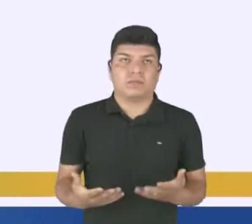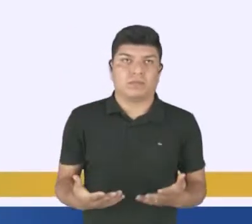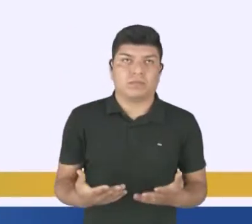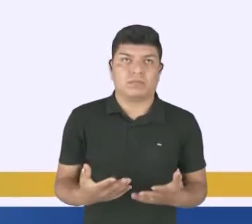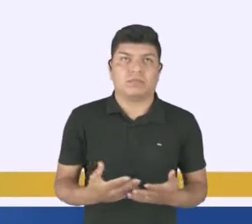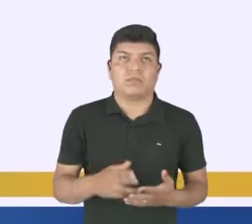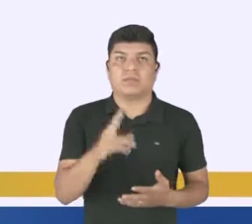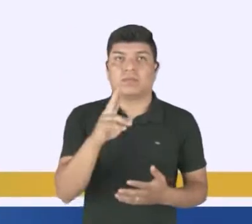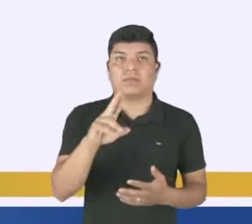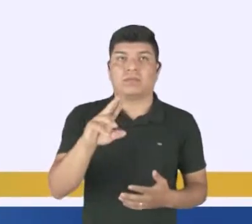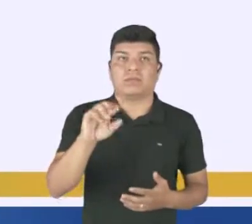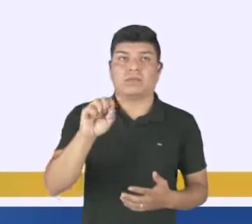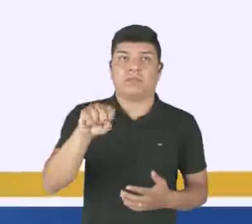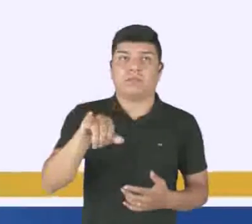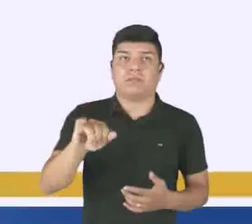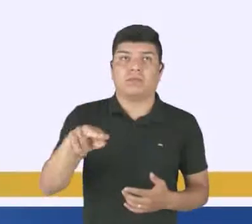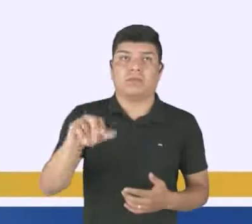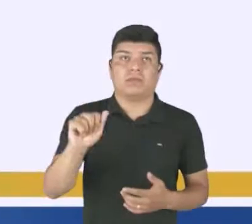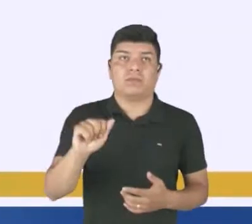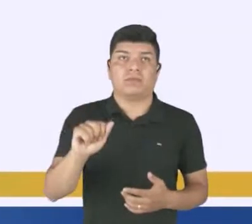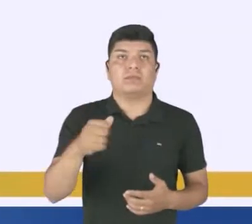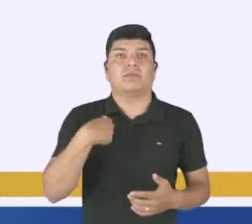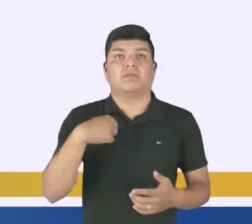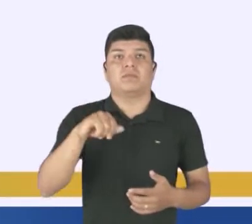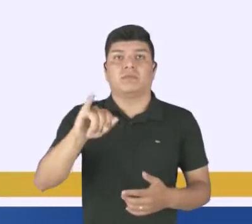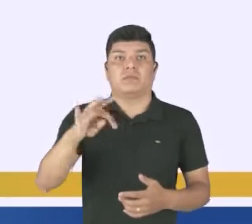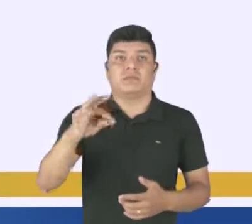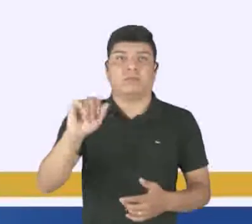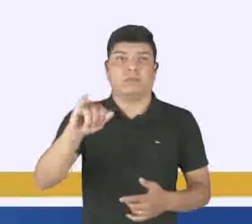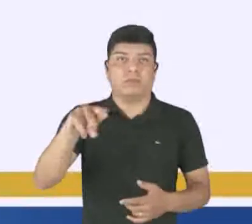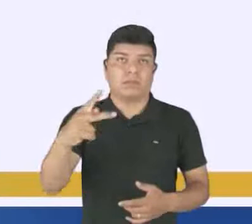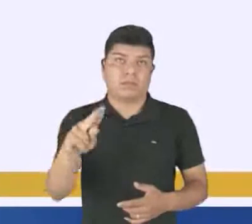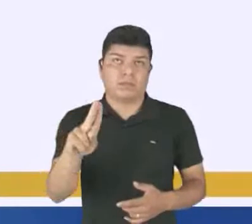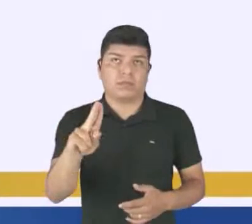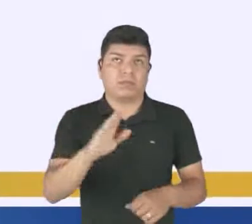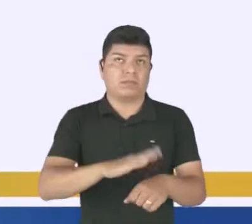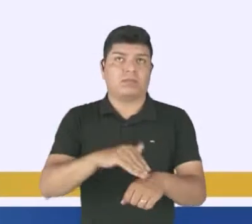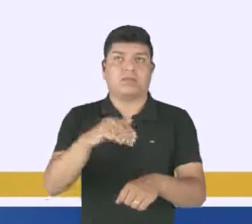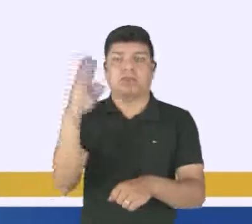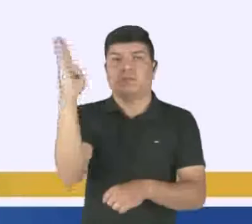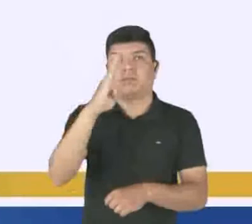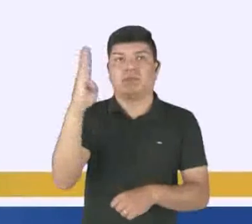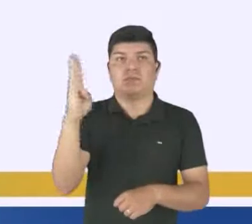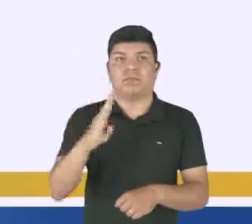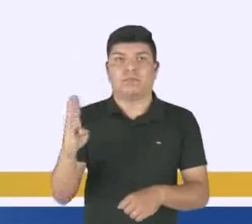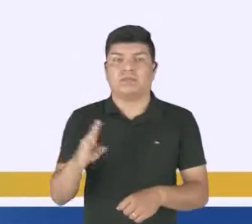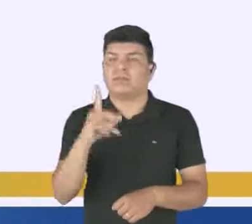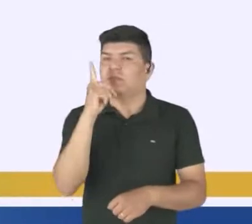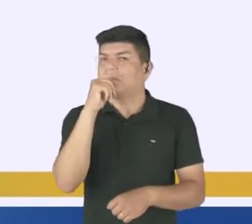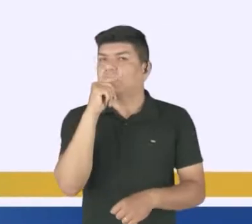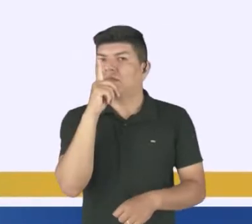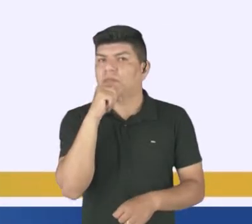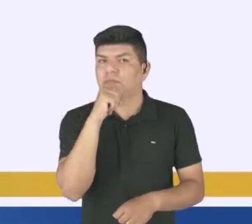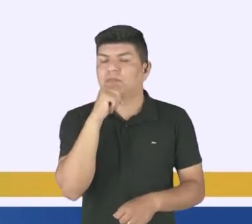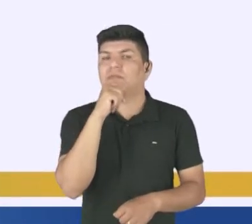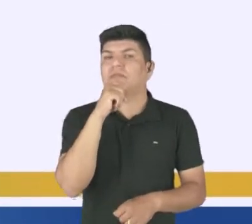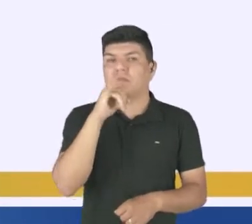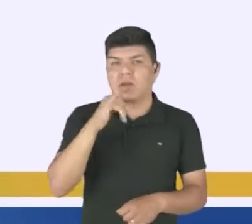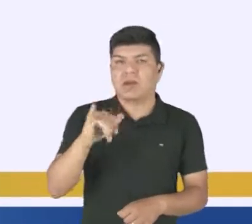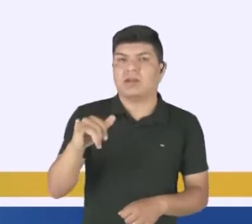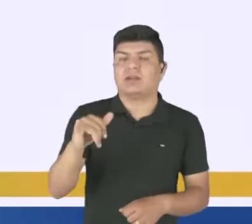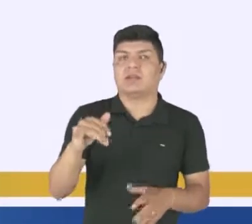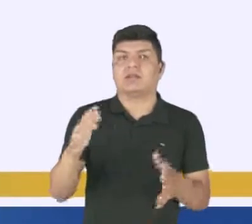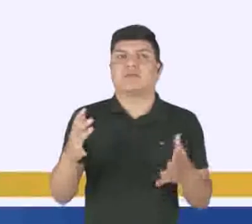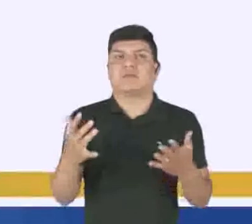usina hidrelétrica de Itaipu, que é atualmente a maior geradora de energia do Brasil. Tem a ver com água, fonte de energia,